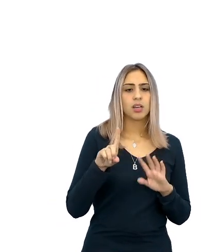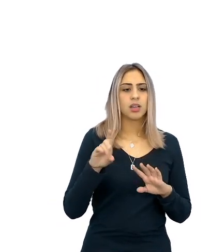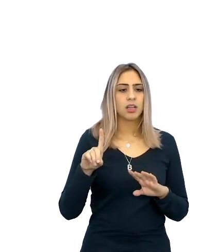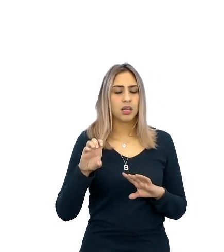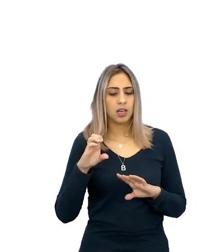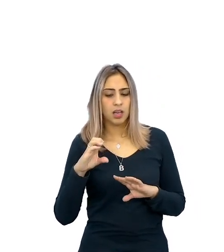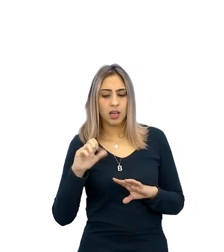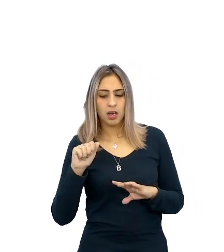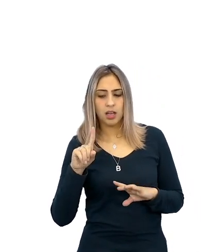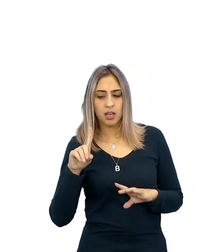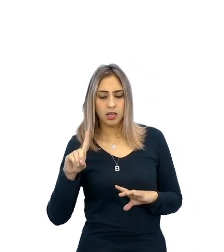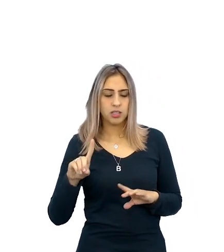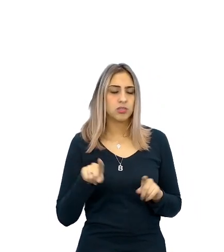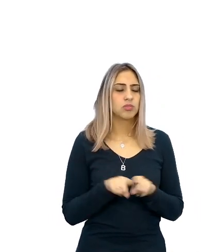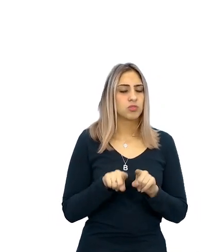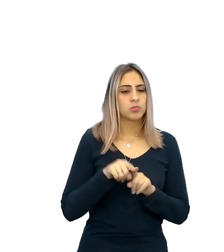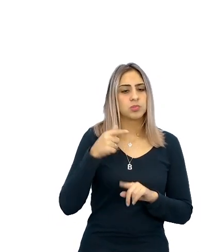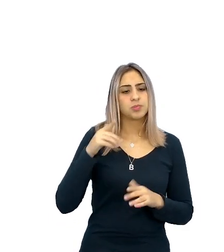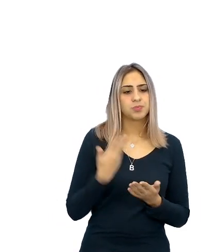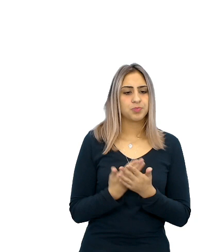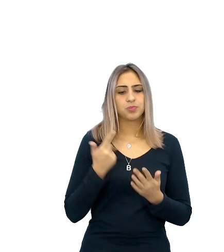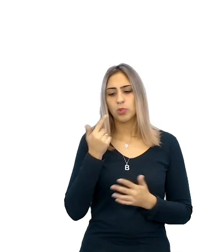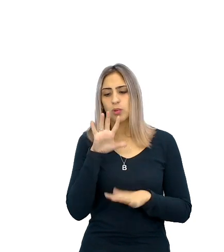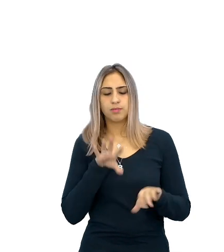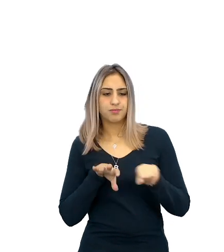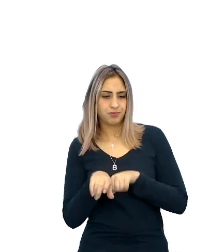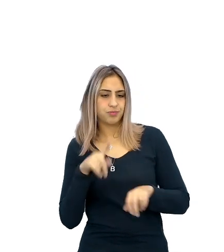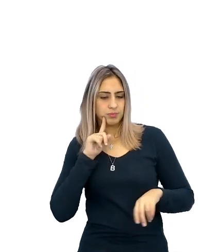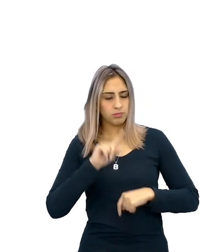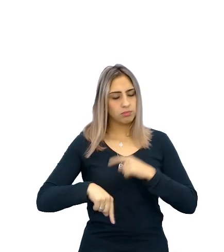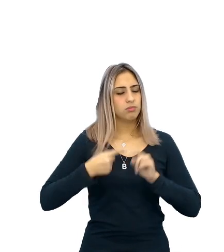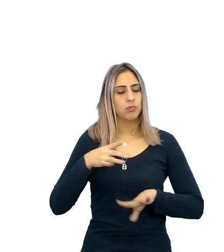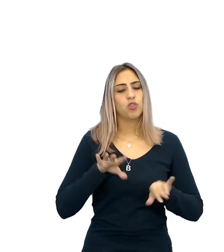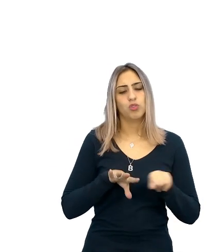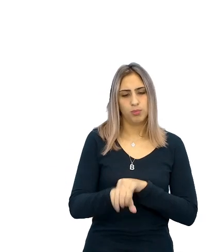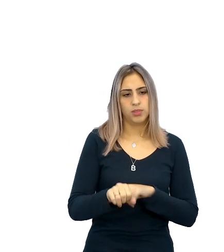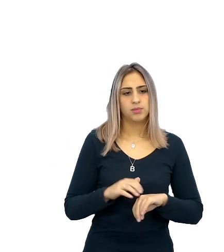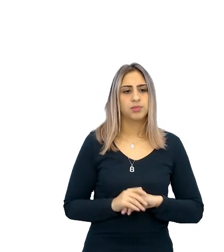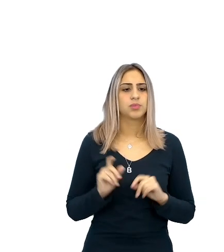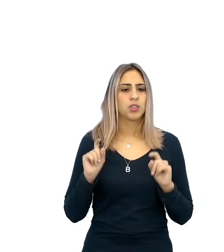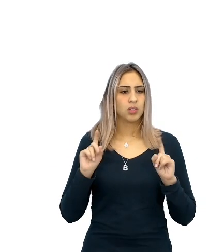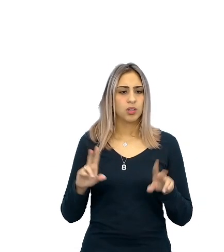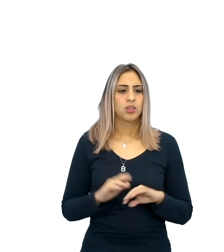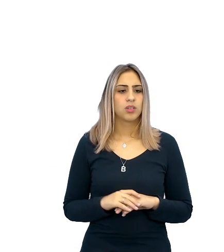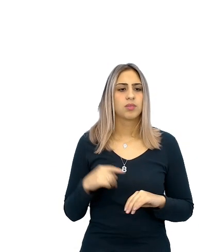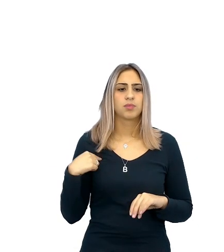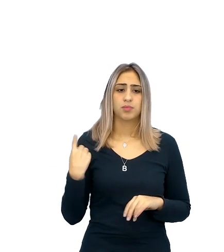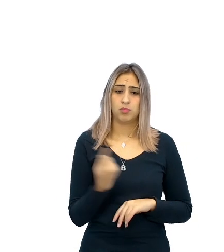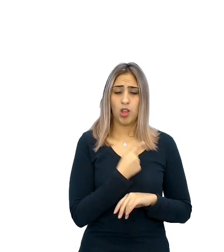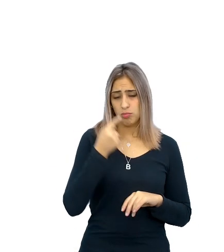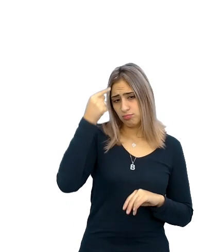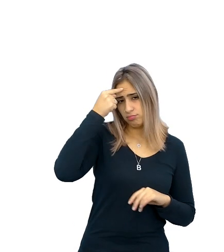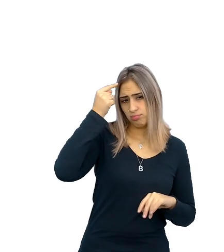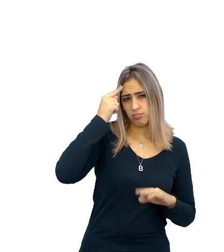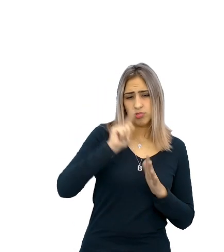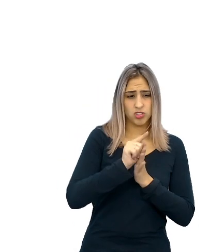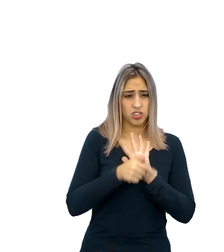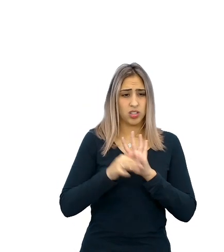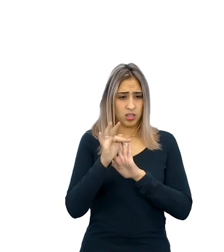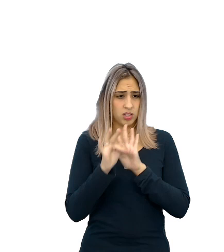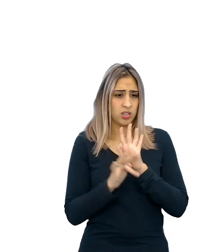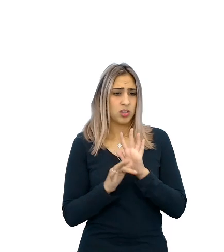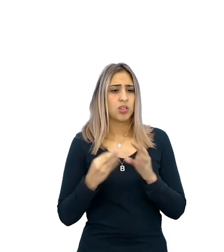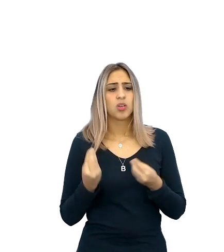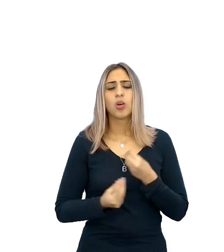também será objeto de estudo da outra formação, da próxima formação, tá bom? Então, quando nós pensamos nesses gêneros